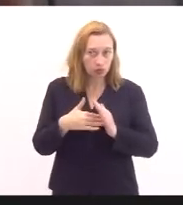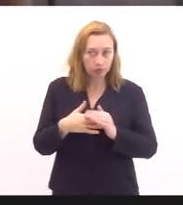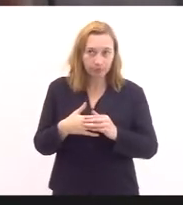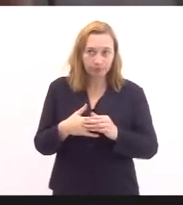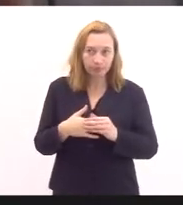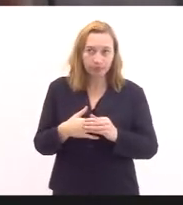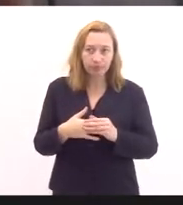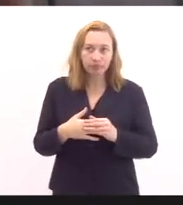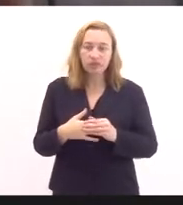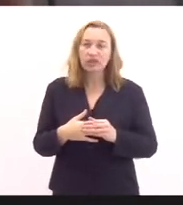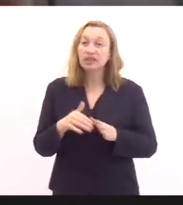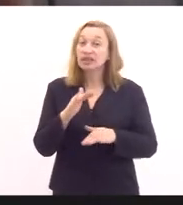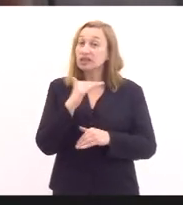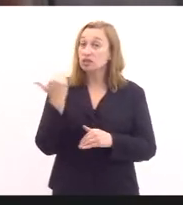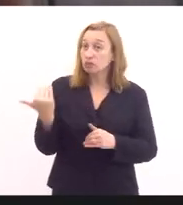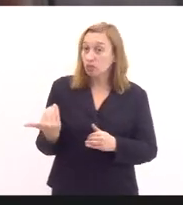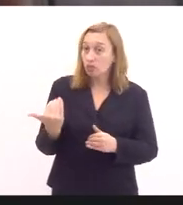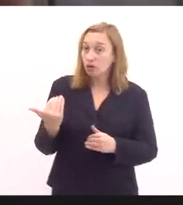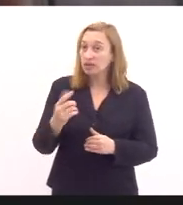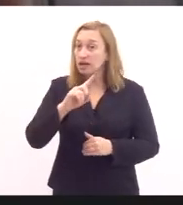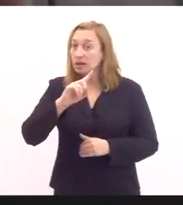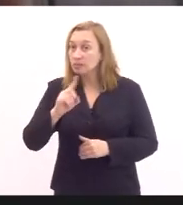desses óbitos